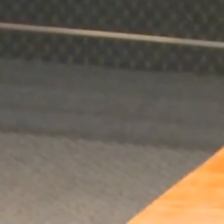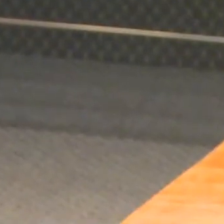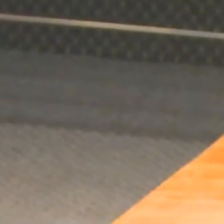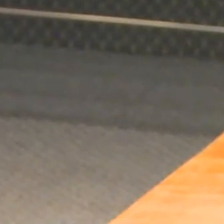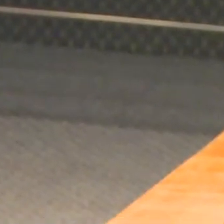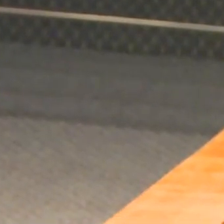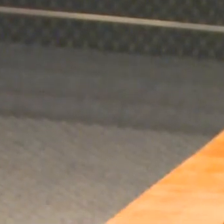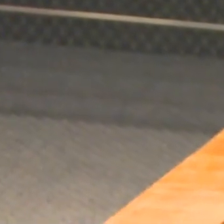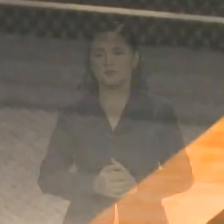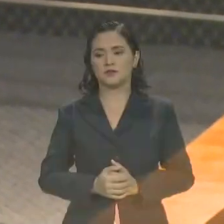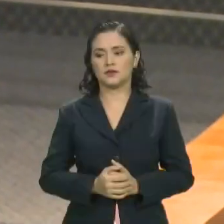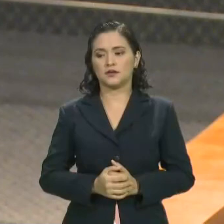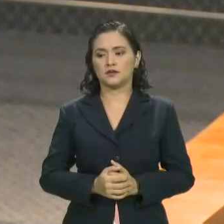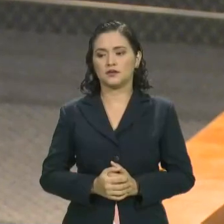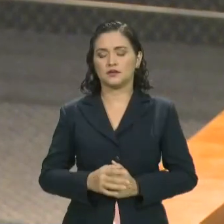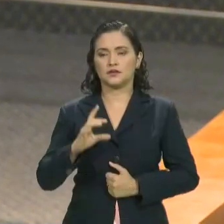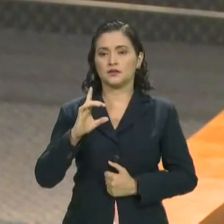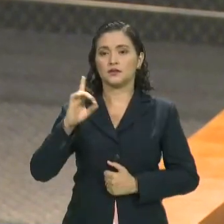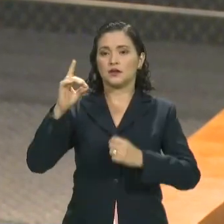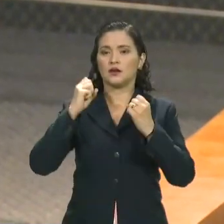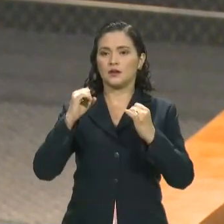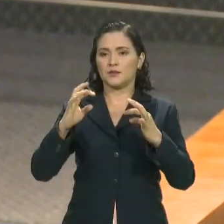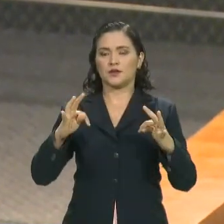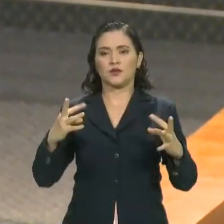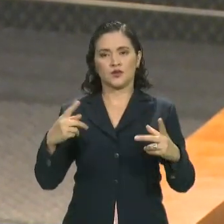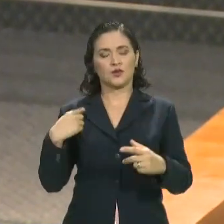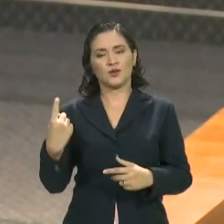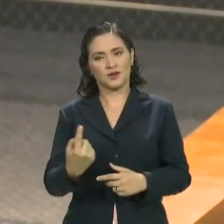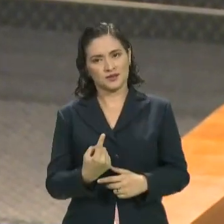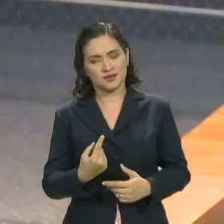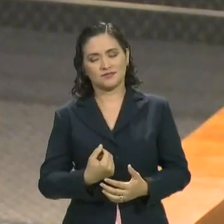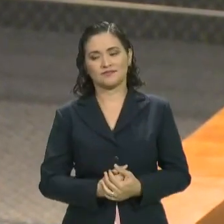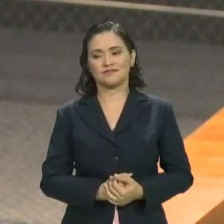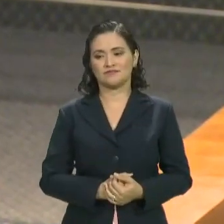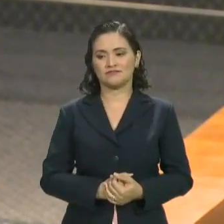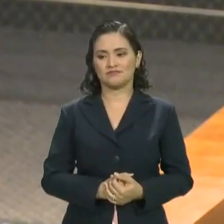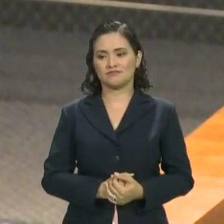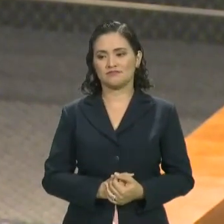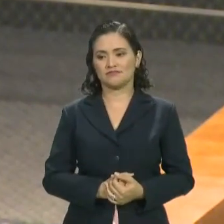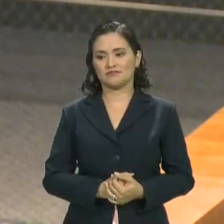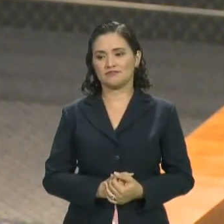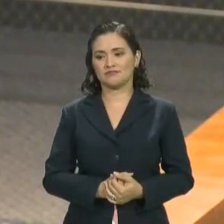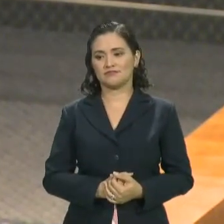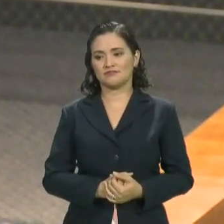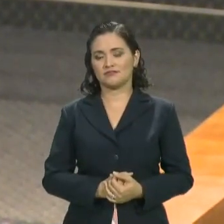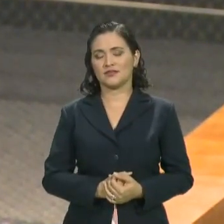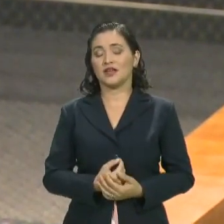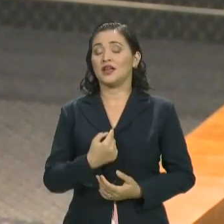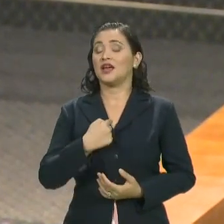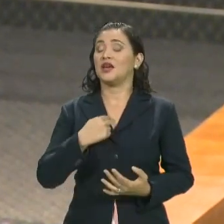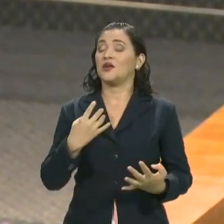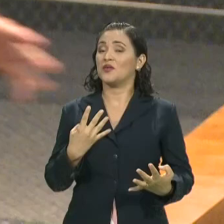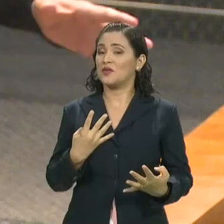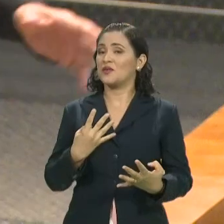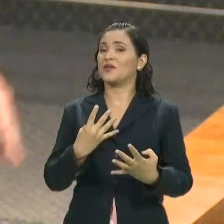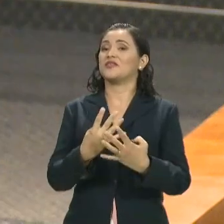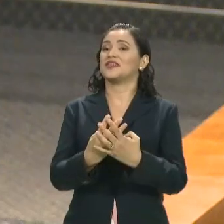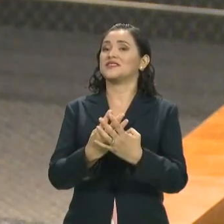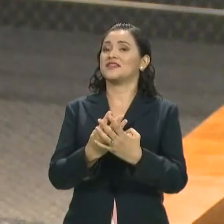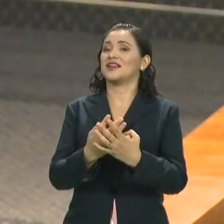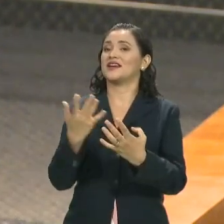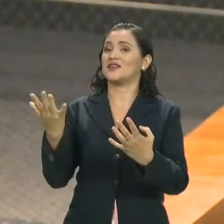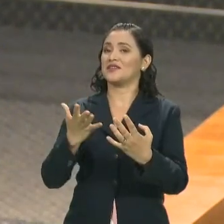jornalistas, eu confesso a vocês que saio daqui bem mais